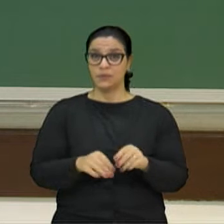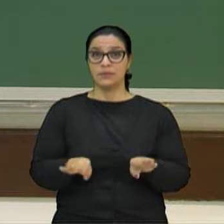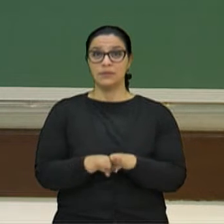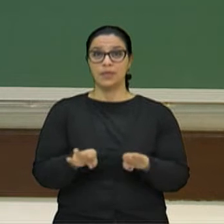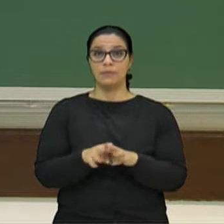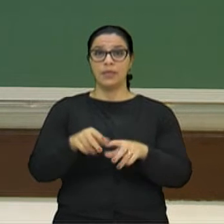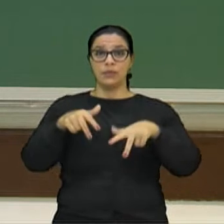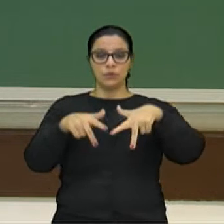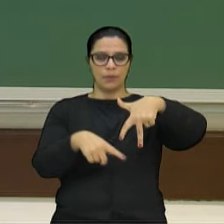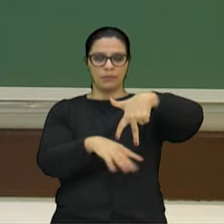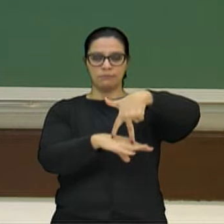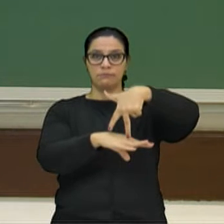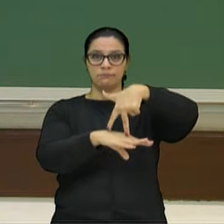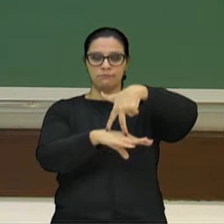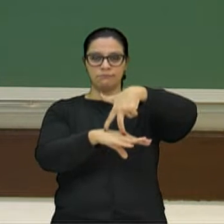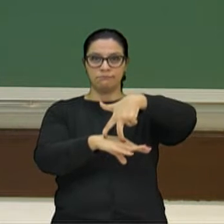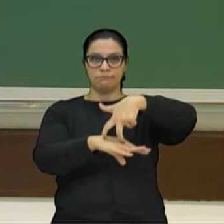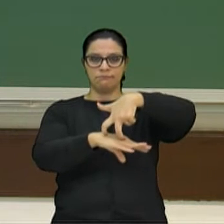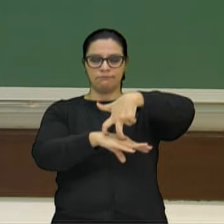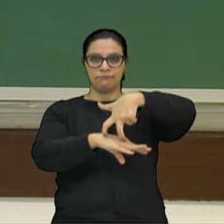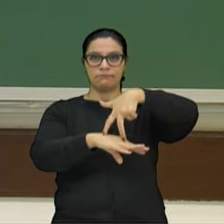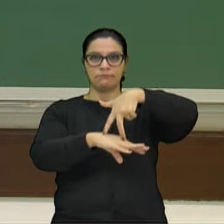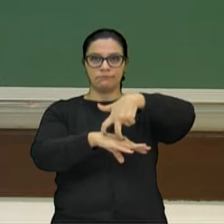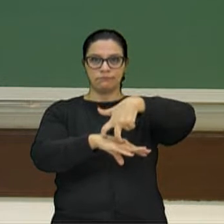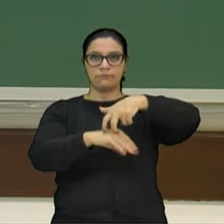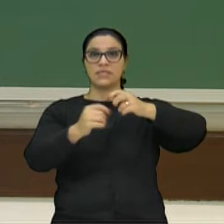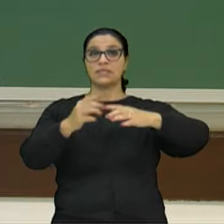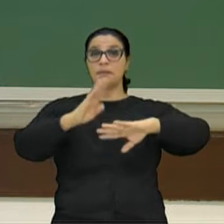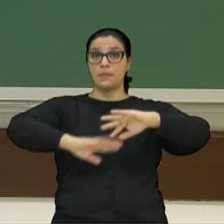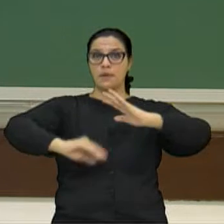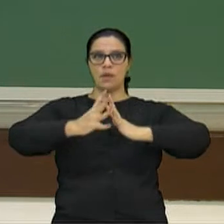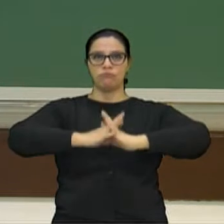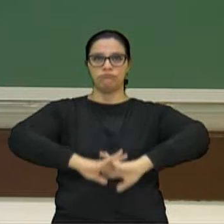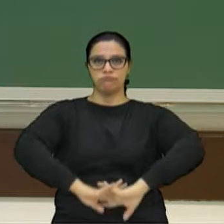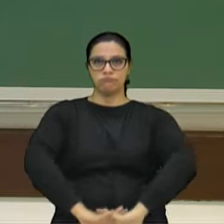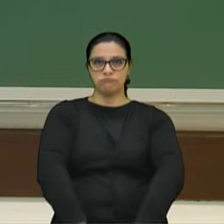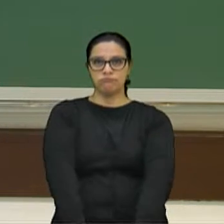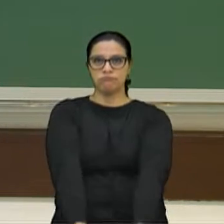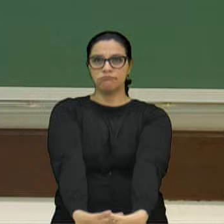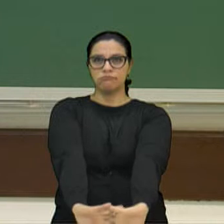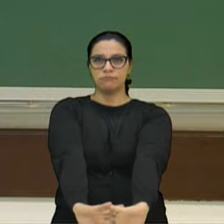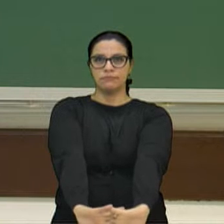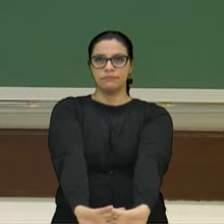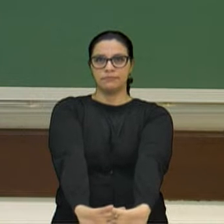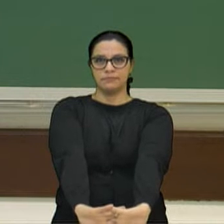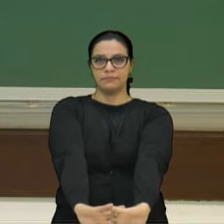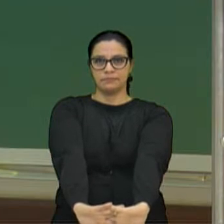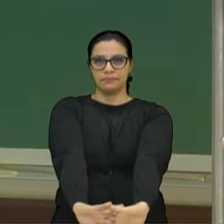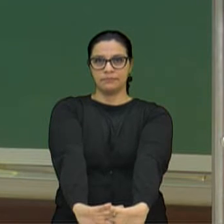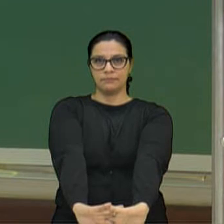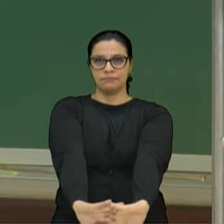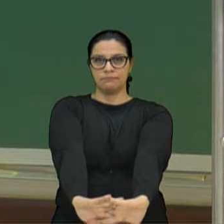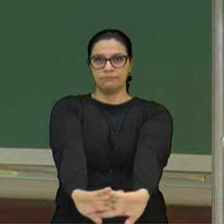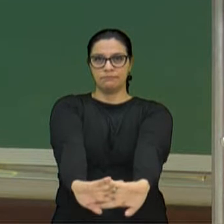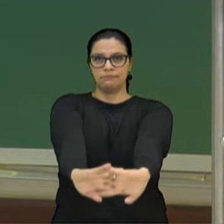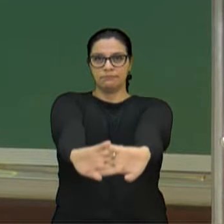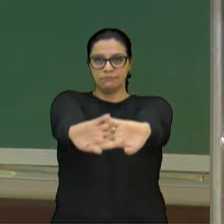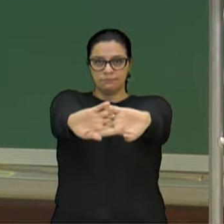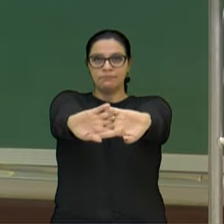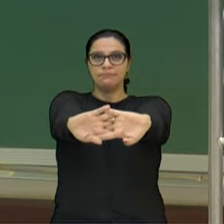um pouco o joelho, já segura as mãos cruzadas, segura lá embaixo. Olha aí. Sobe até o